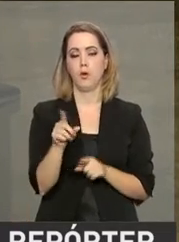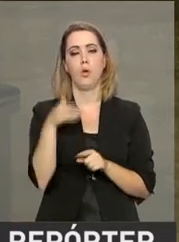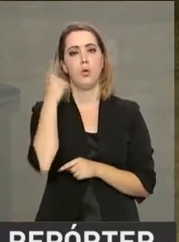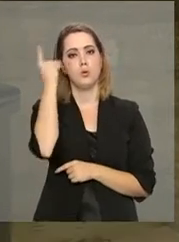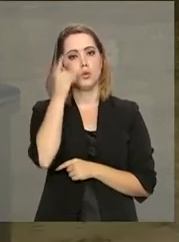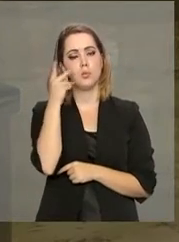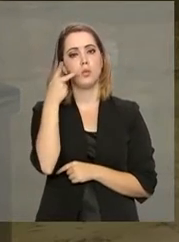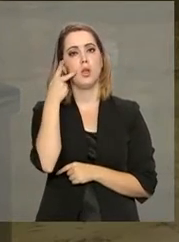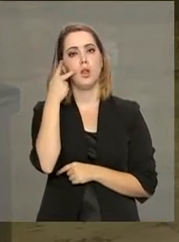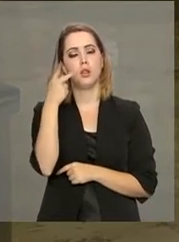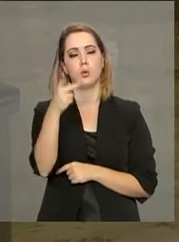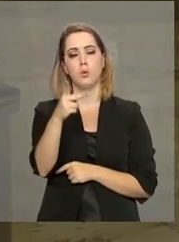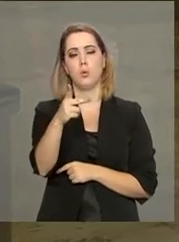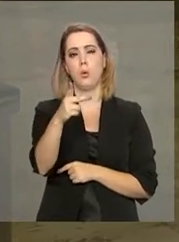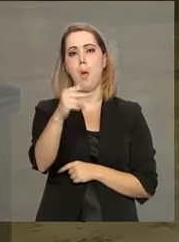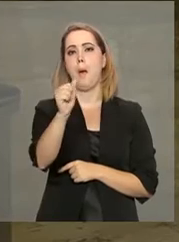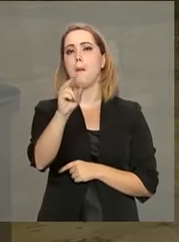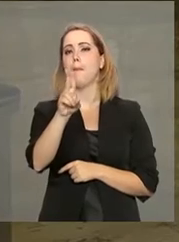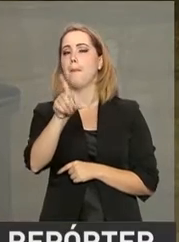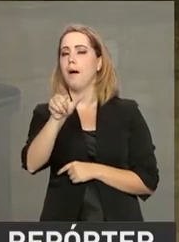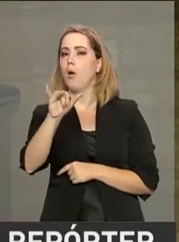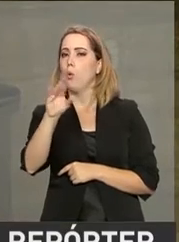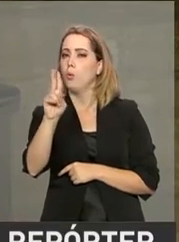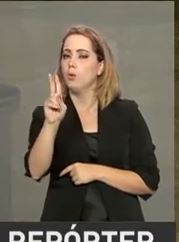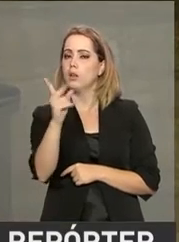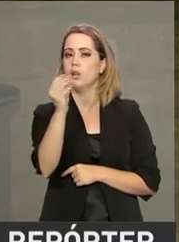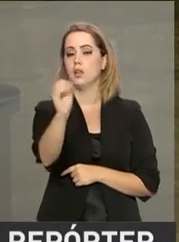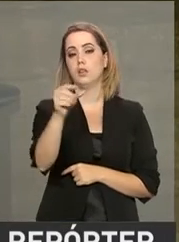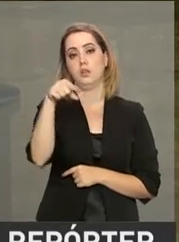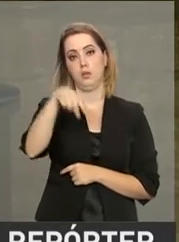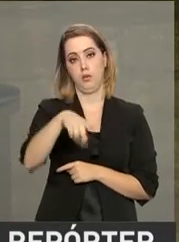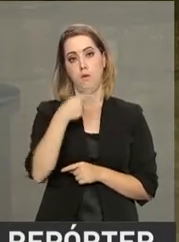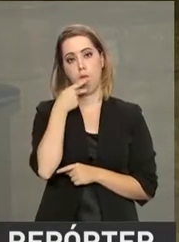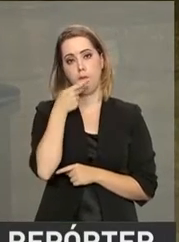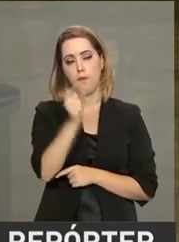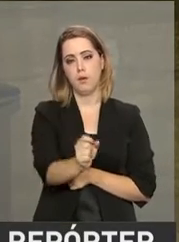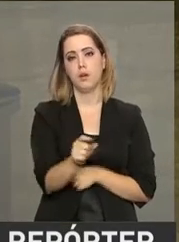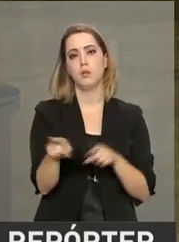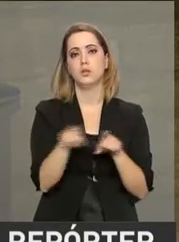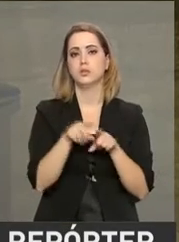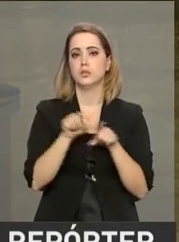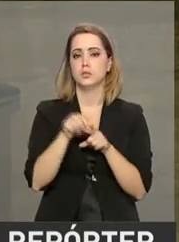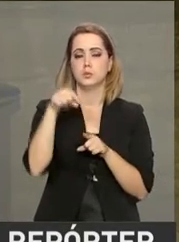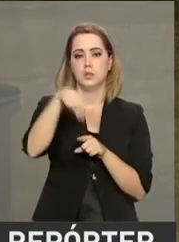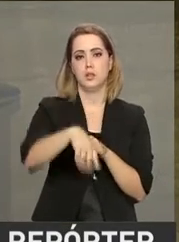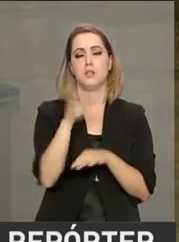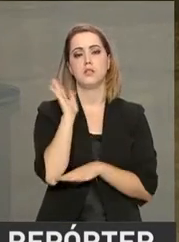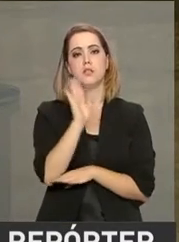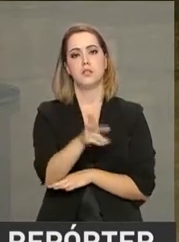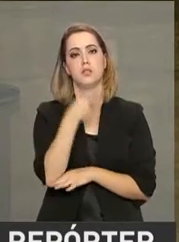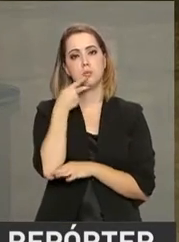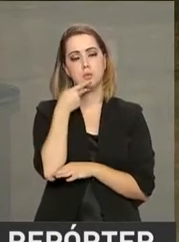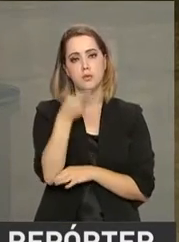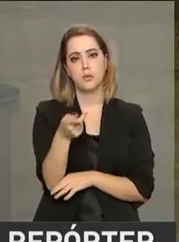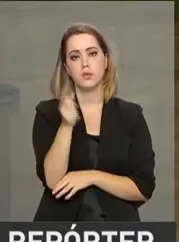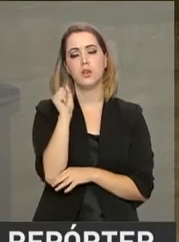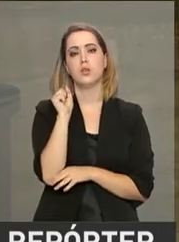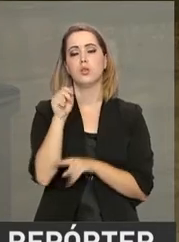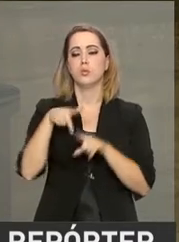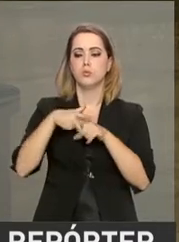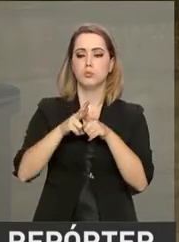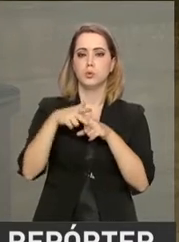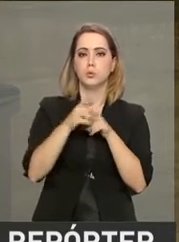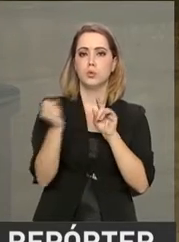Força também disse que nesta reunião, nesta tarde aqui no Palácio do Planalto, foi discutida a reforma da Previdência